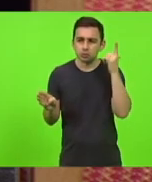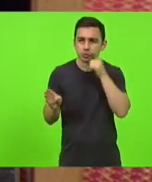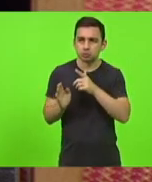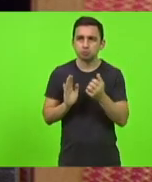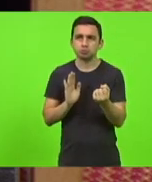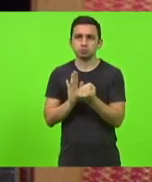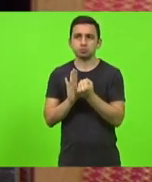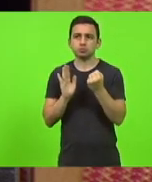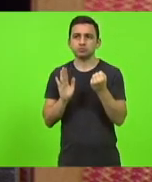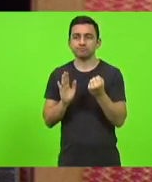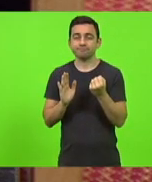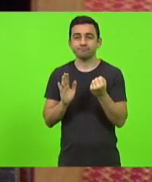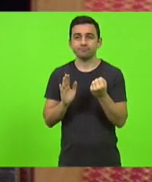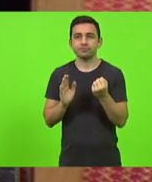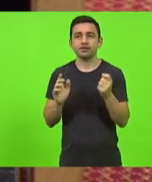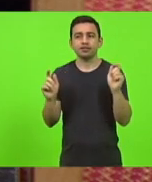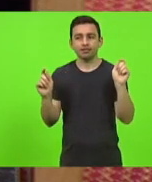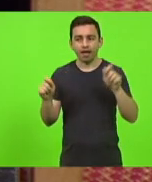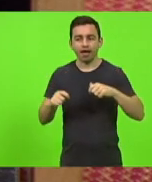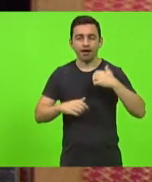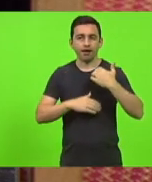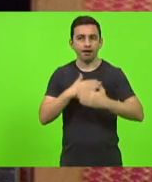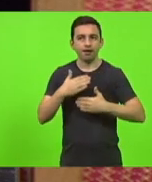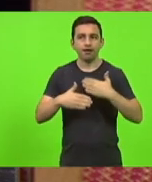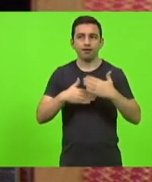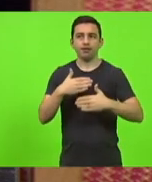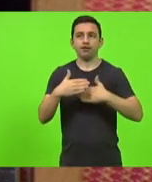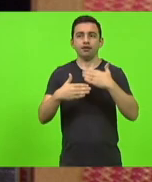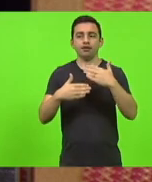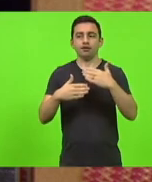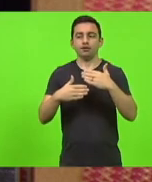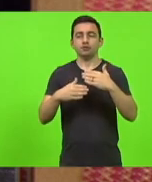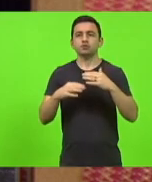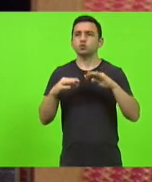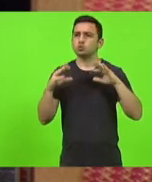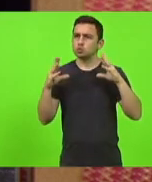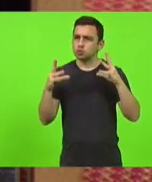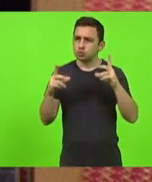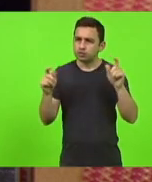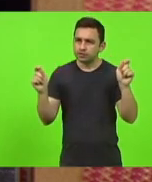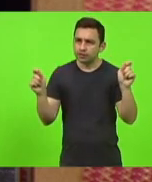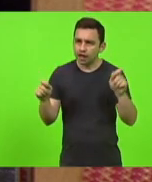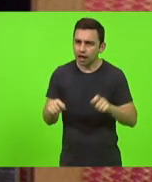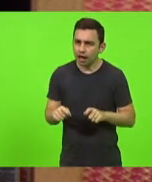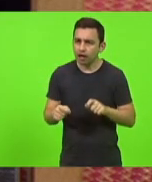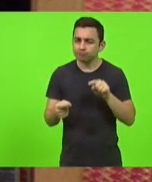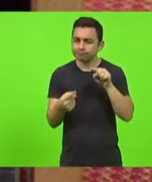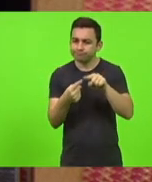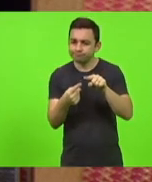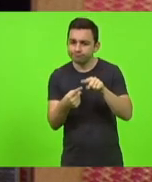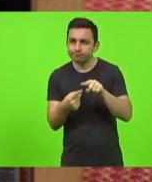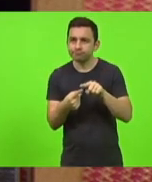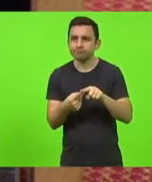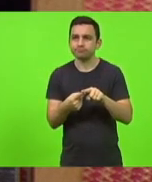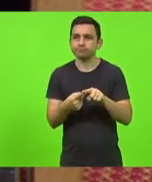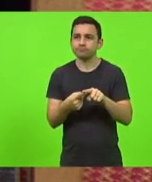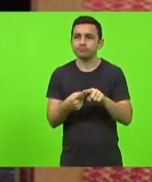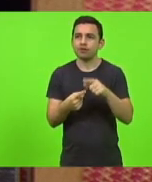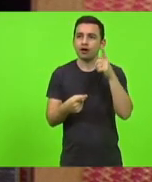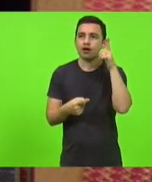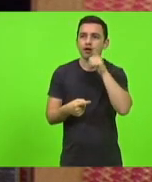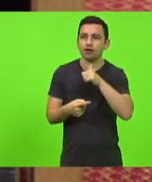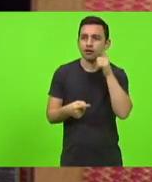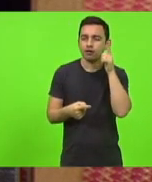menos na parte da carreira, todos vão ter a perspectiva de, preenchidos